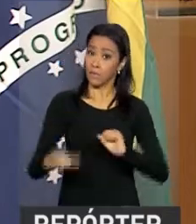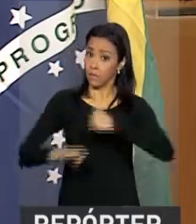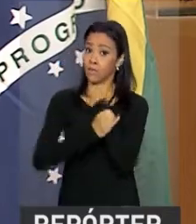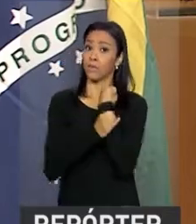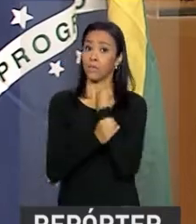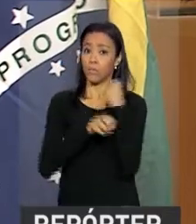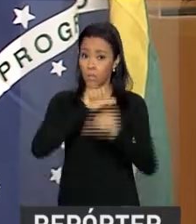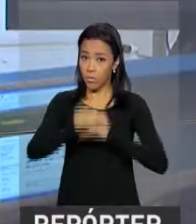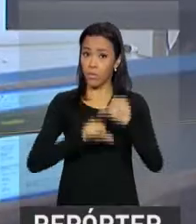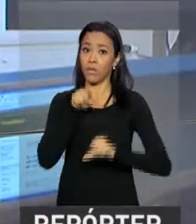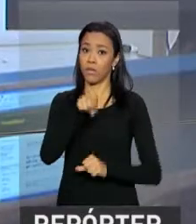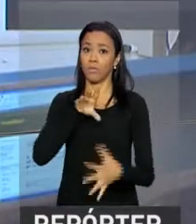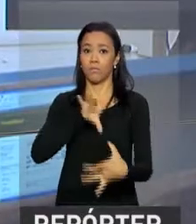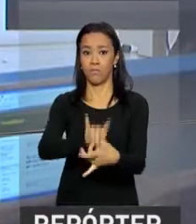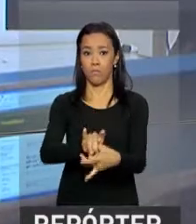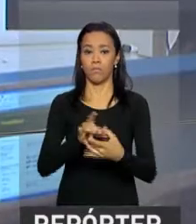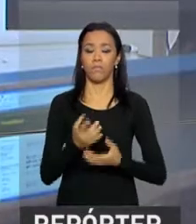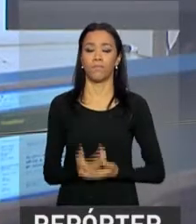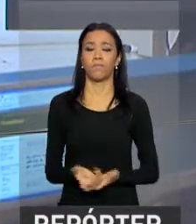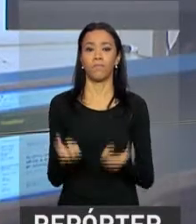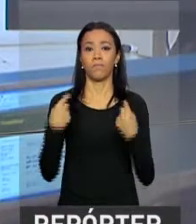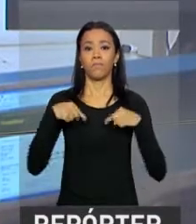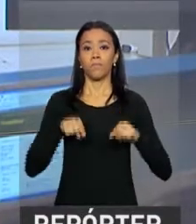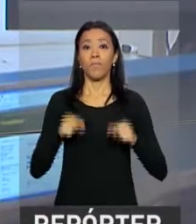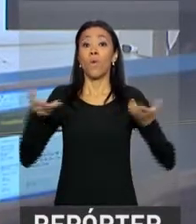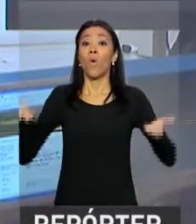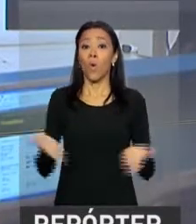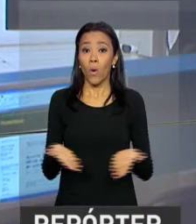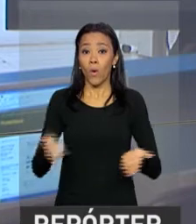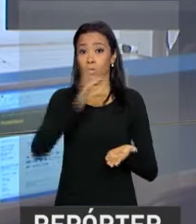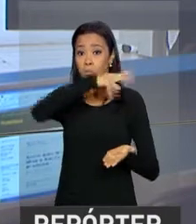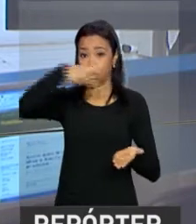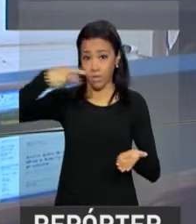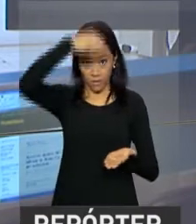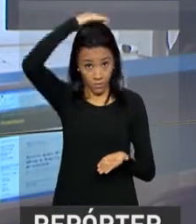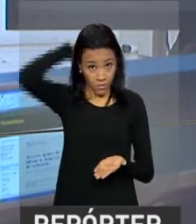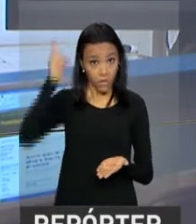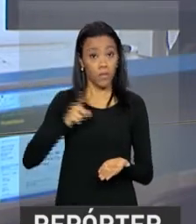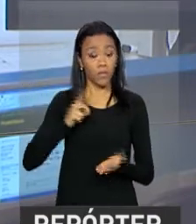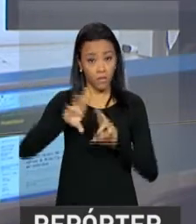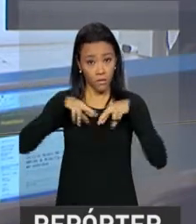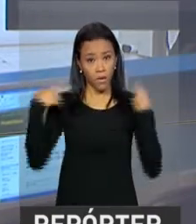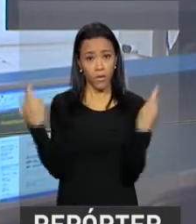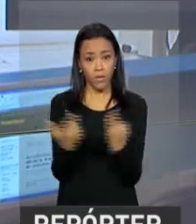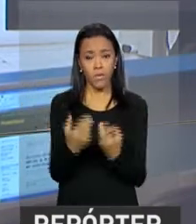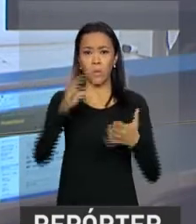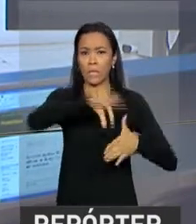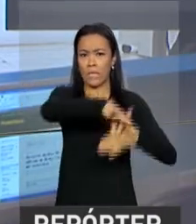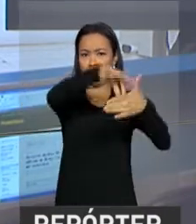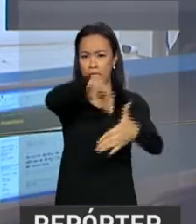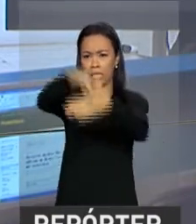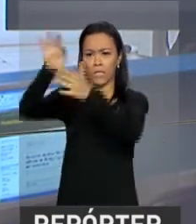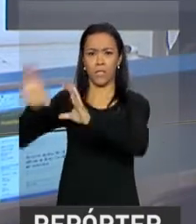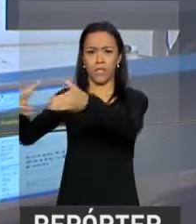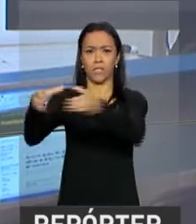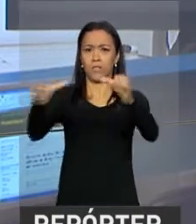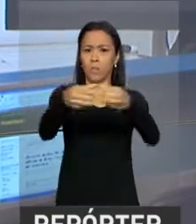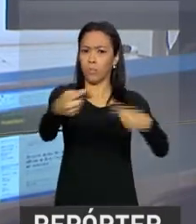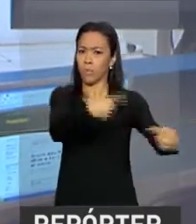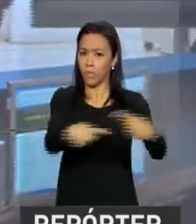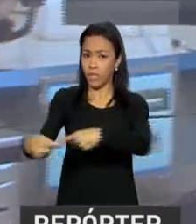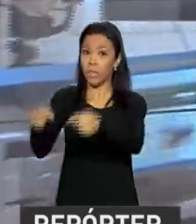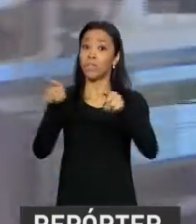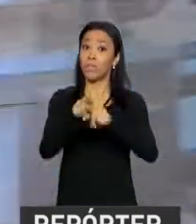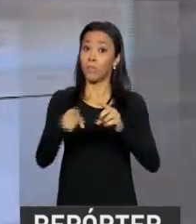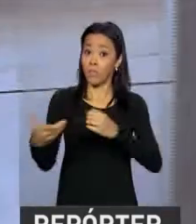essa realidade e hoje o presidente michel temer tem reunião com ministros e líderes da base aliada vamos conversando